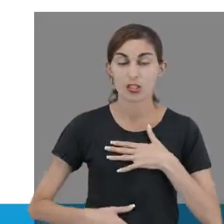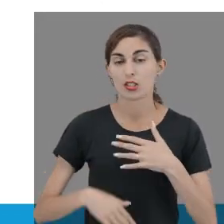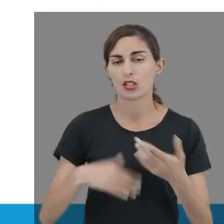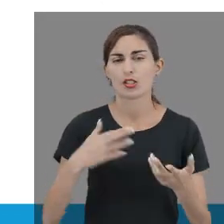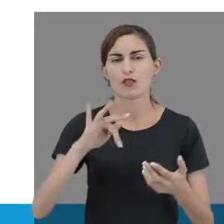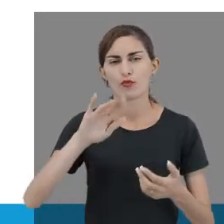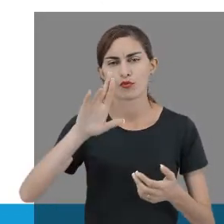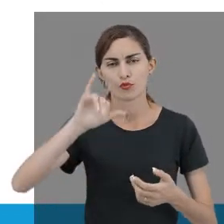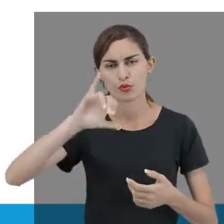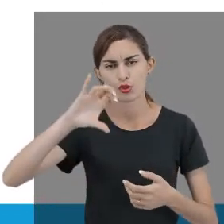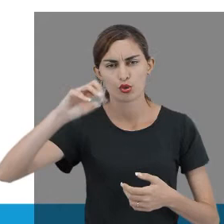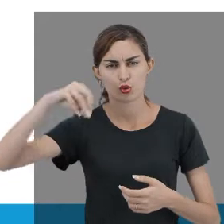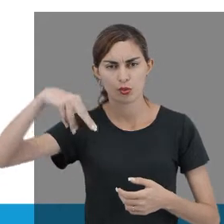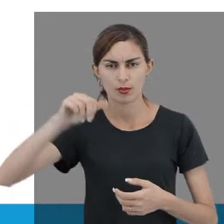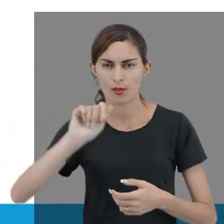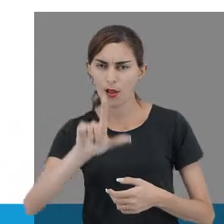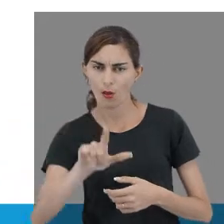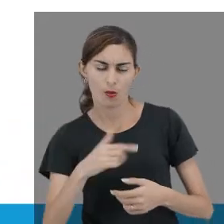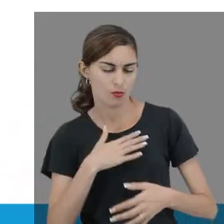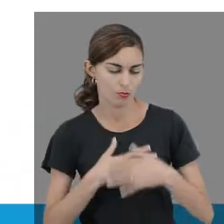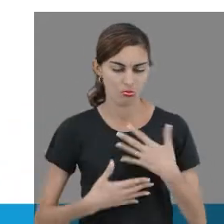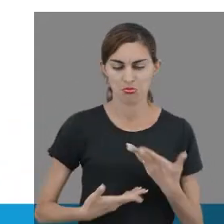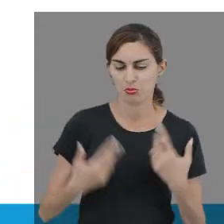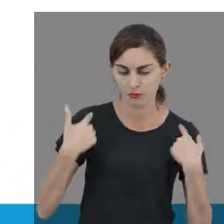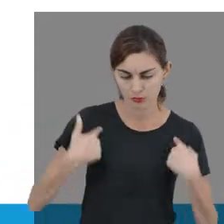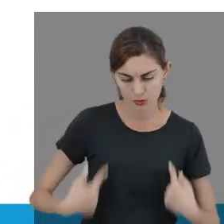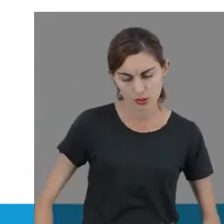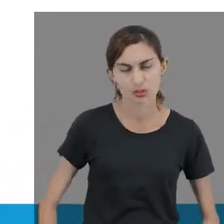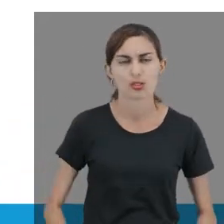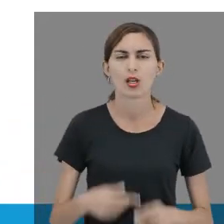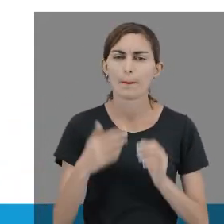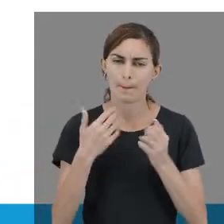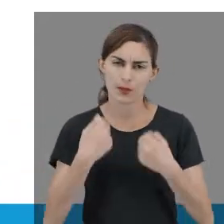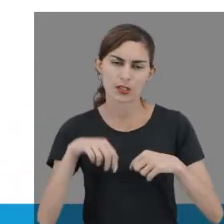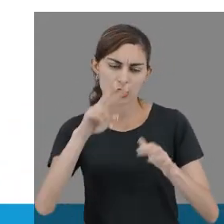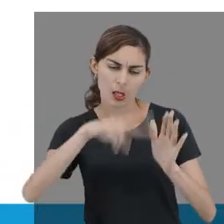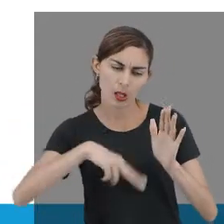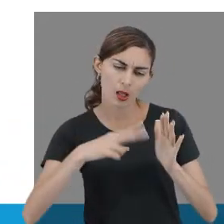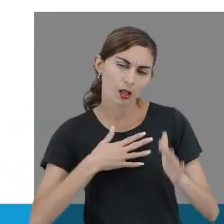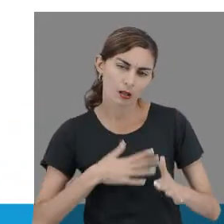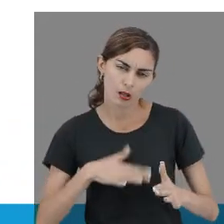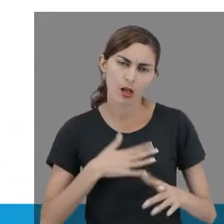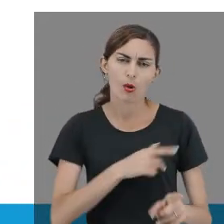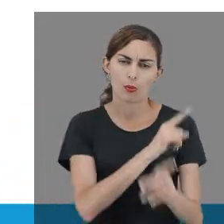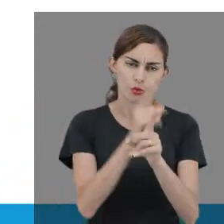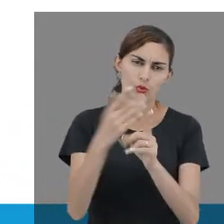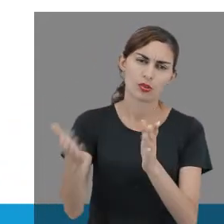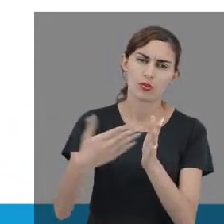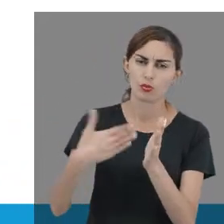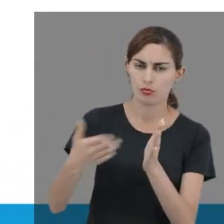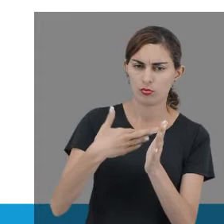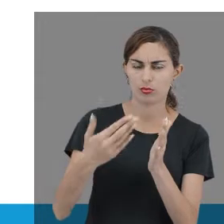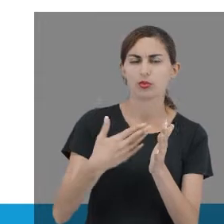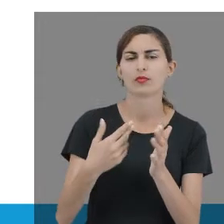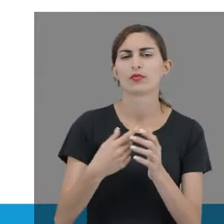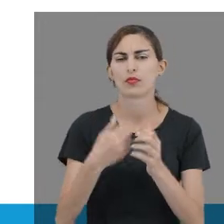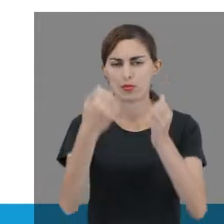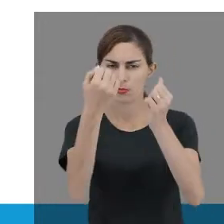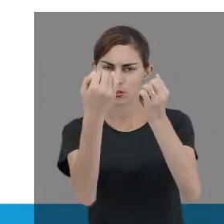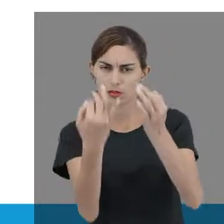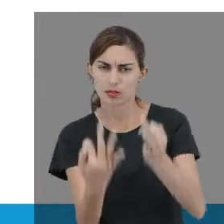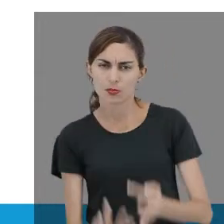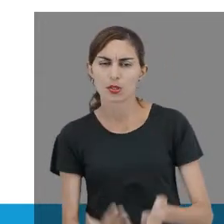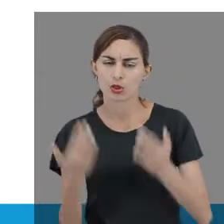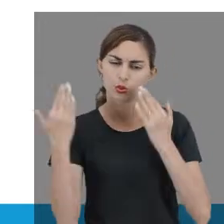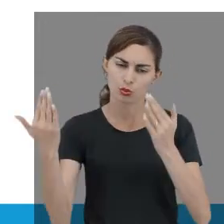de natureza física ou funcional. Então, é bem detalhado aí, vale a pena uma lida com calma, baixar o